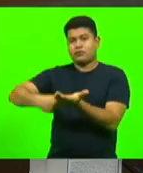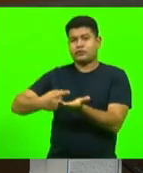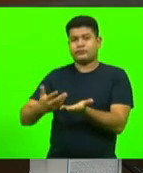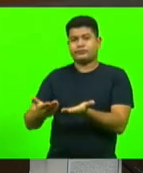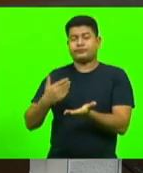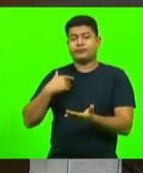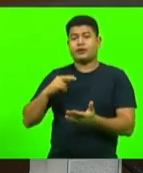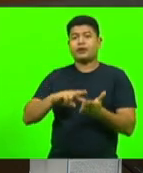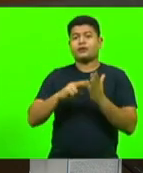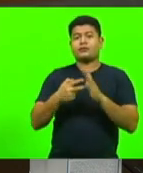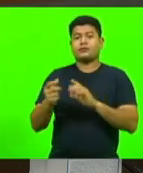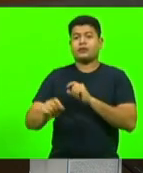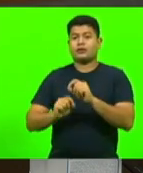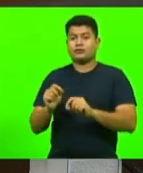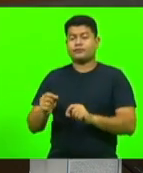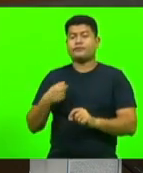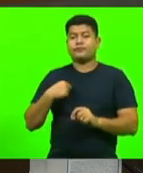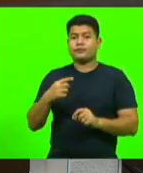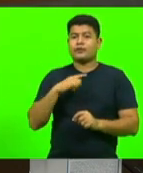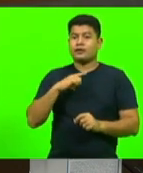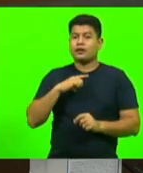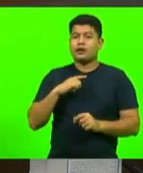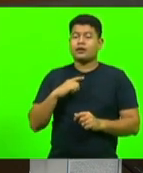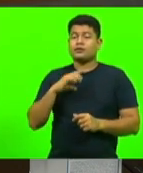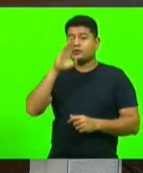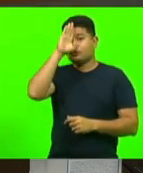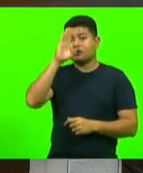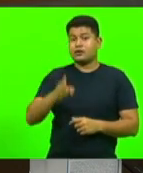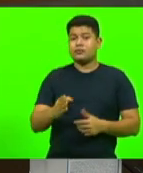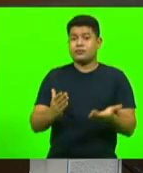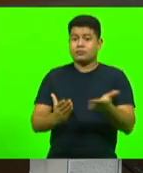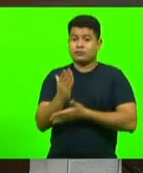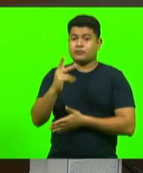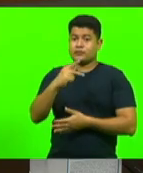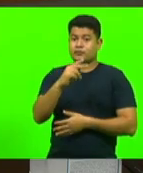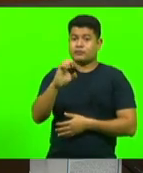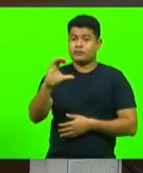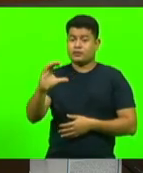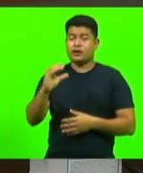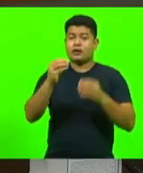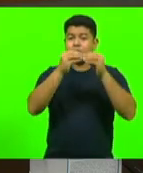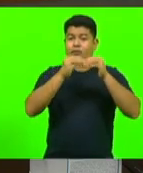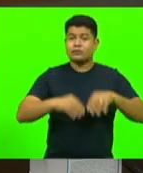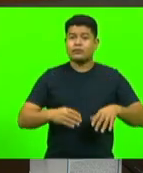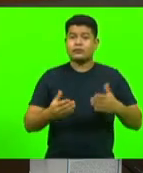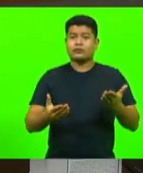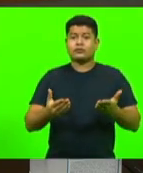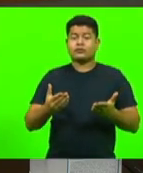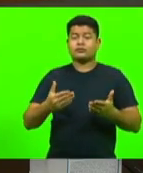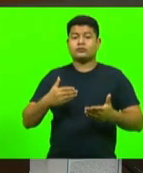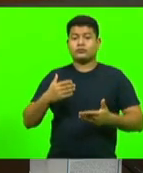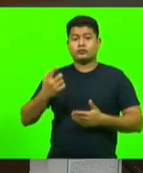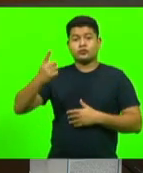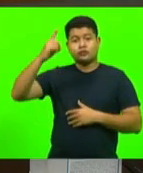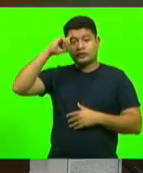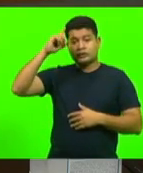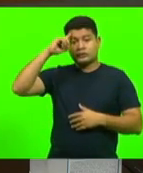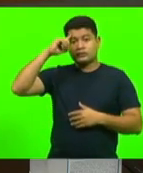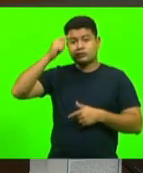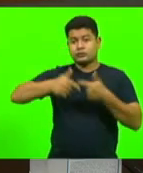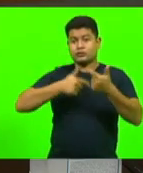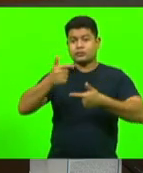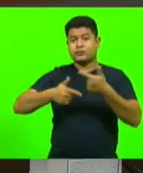sim diretamente a partir da aprovação da PEC um atingimento no cotidiano do trabalho porque essas